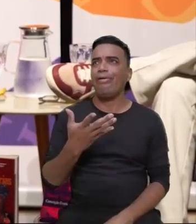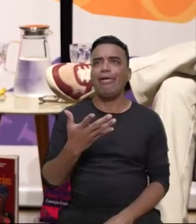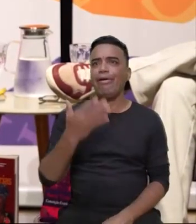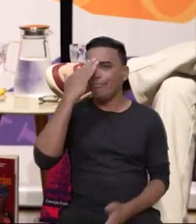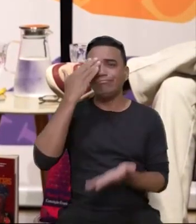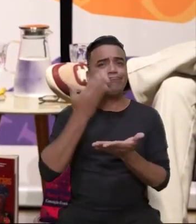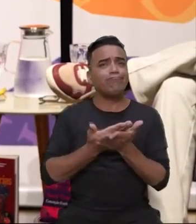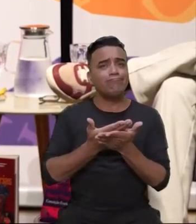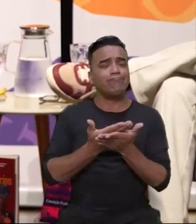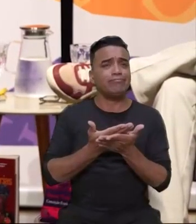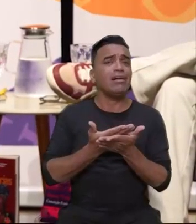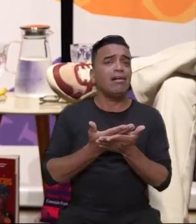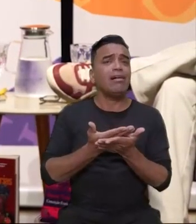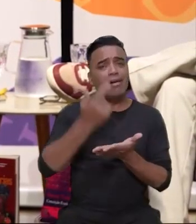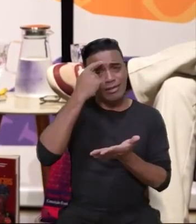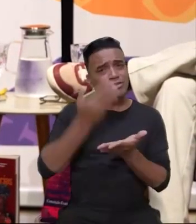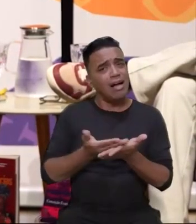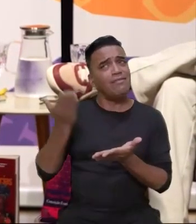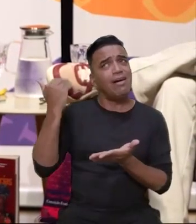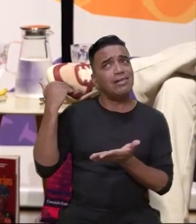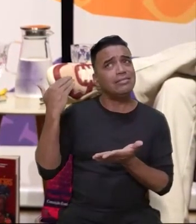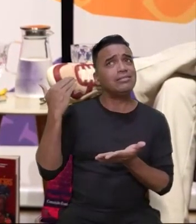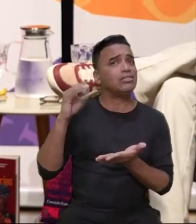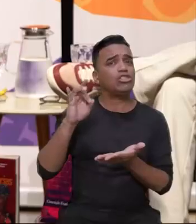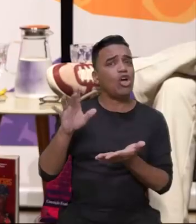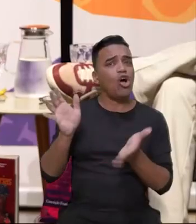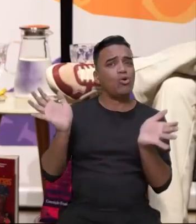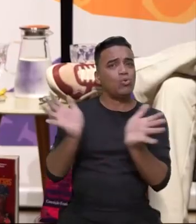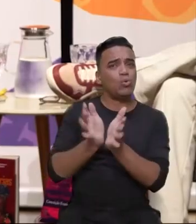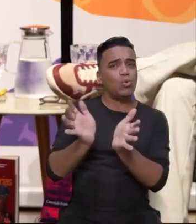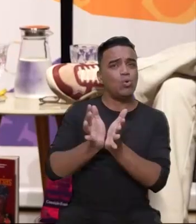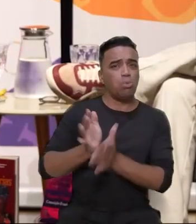que acreditávamos que era um exercício somente das classes